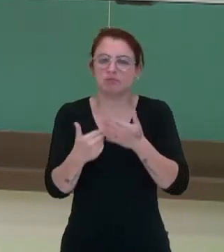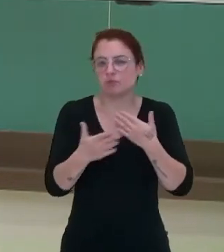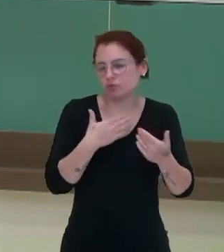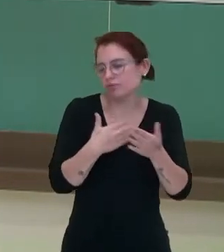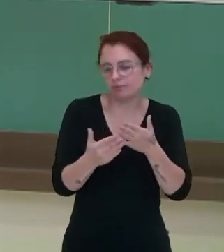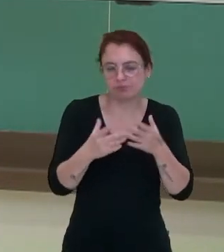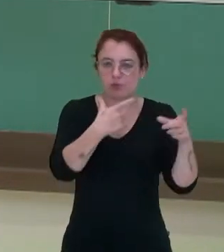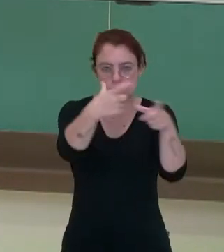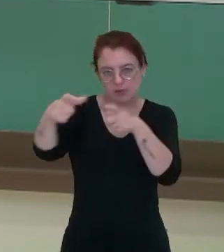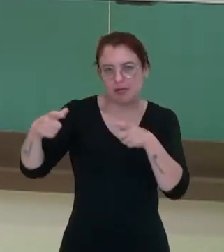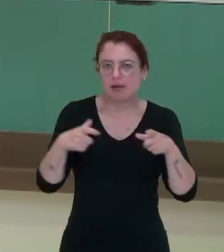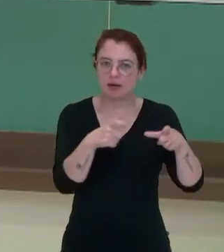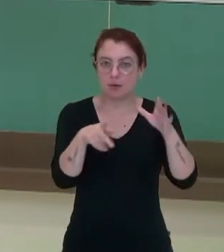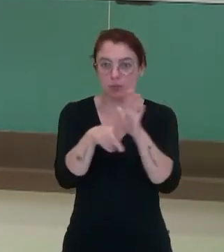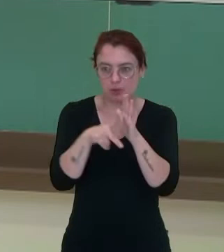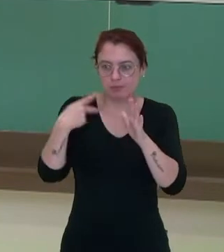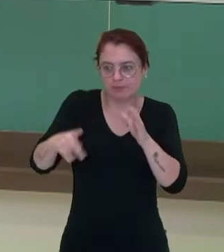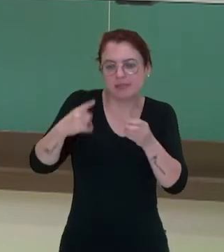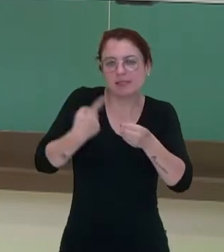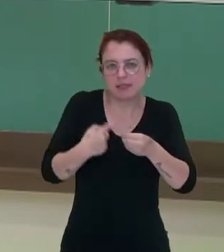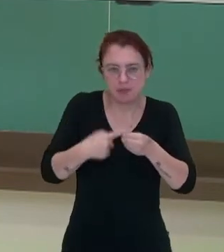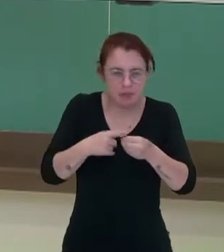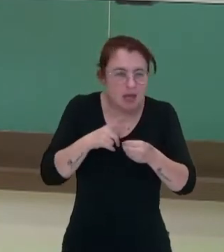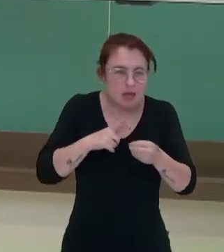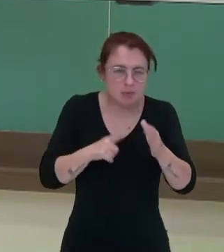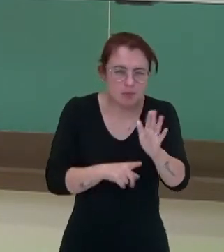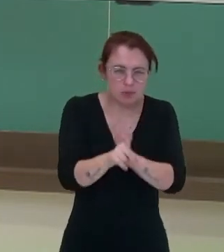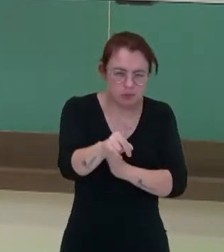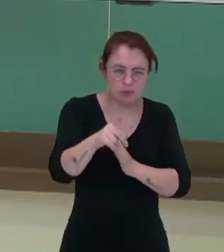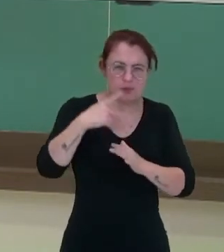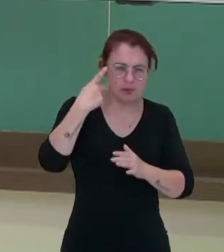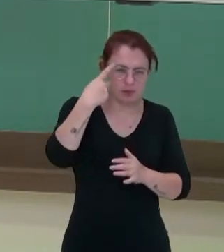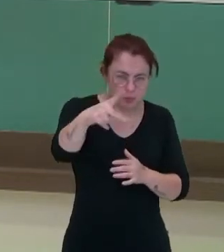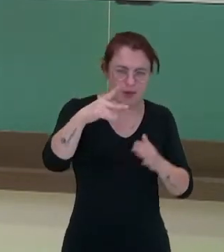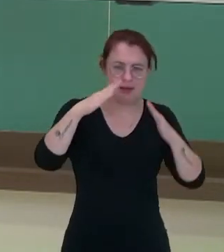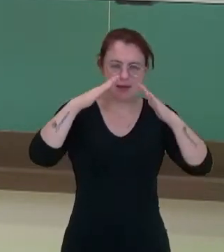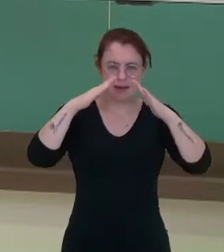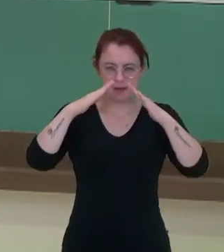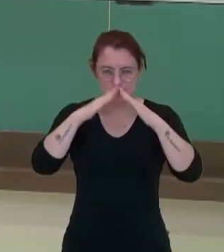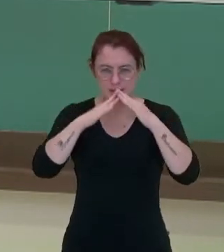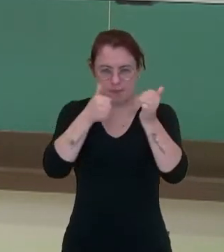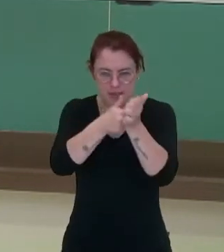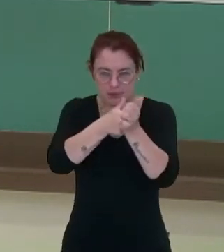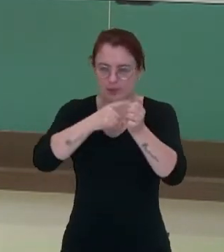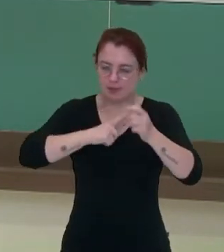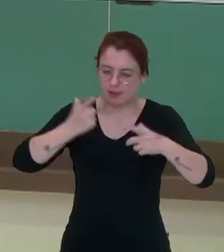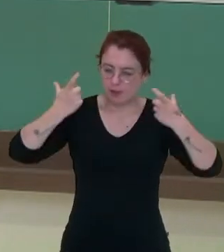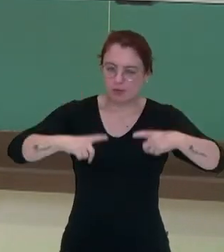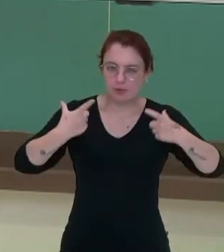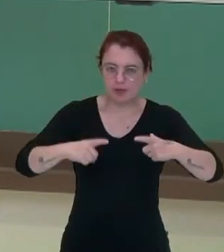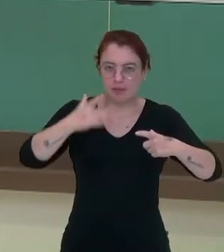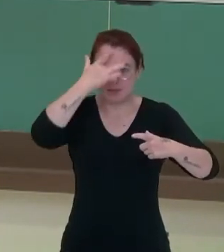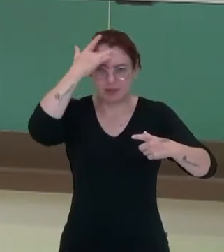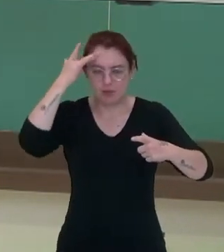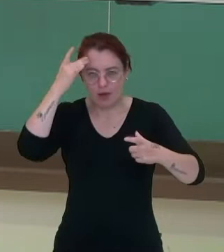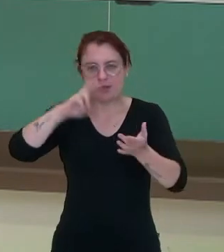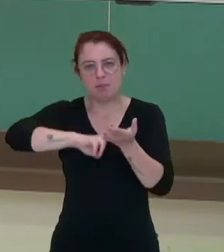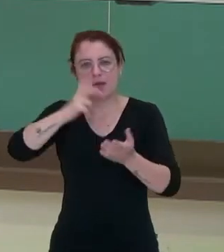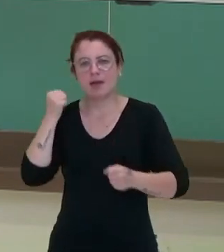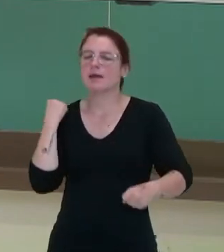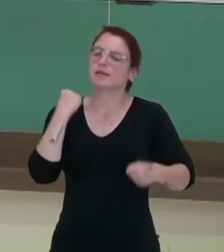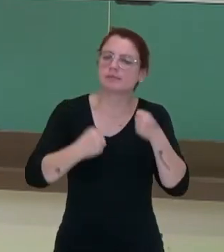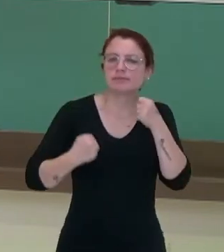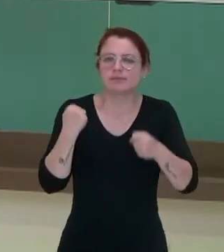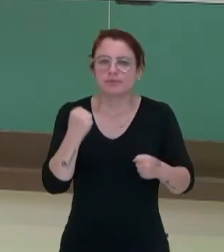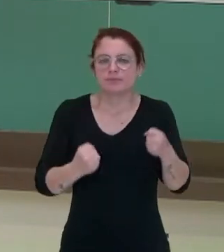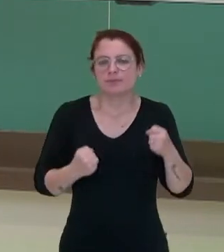sua cidade. Existe algum local na sua cidade onde é comum a prática esportiva, onde as pessoas de manhã vão